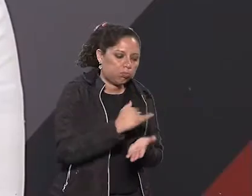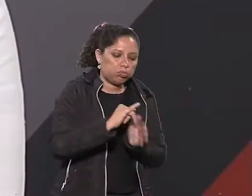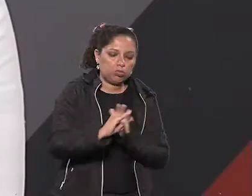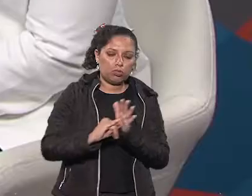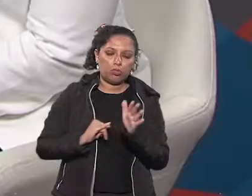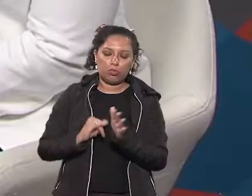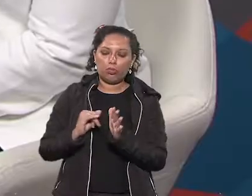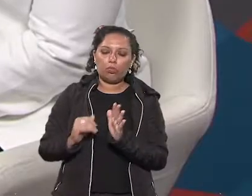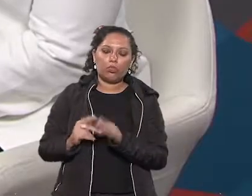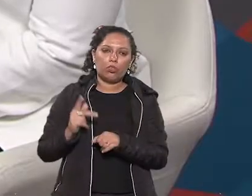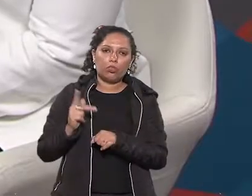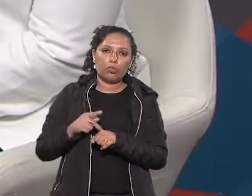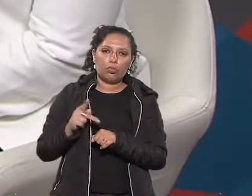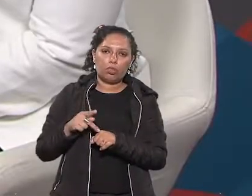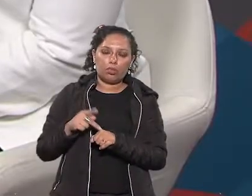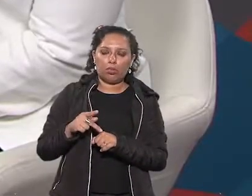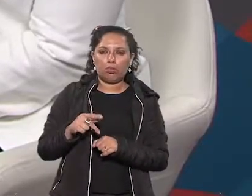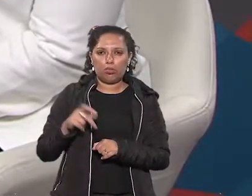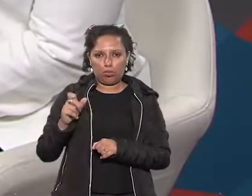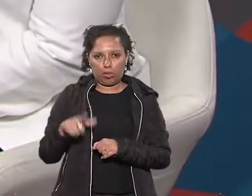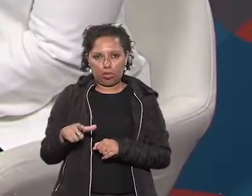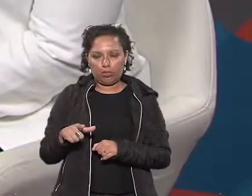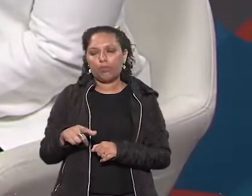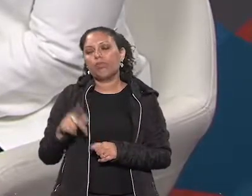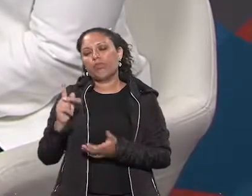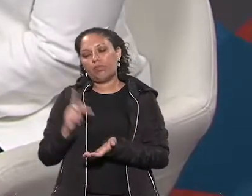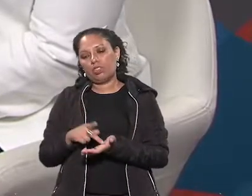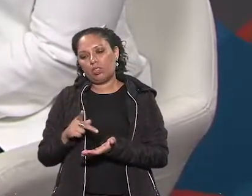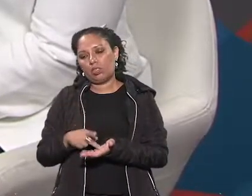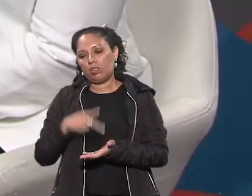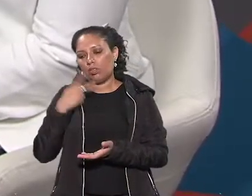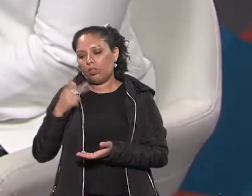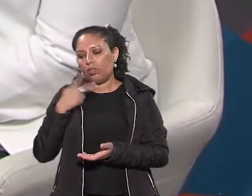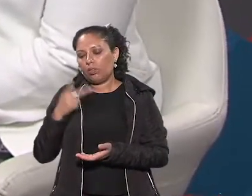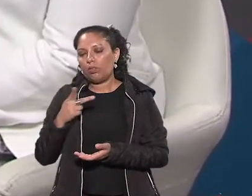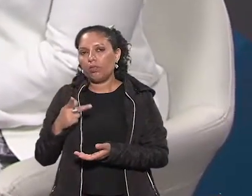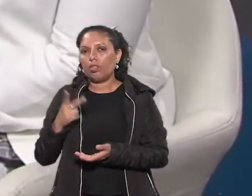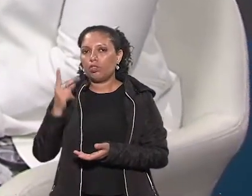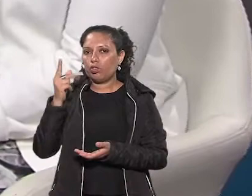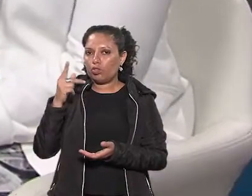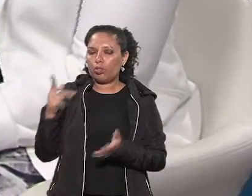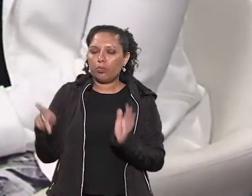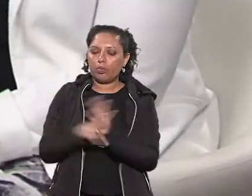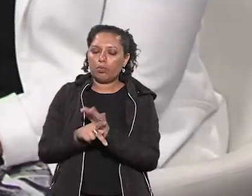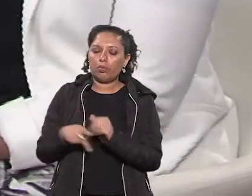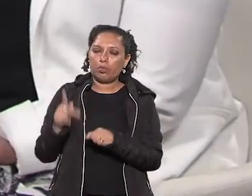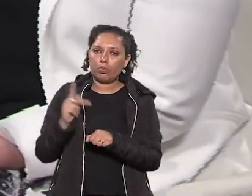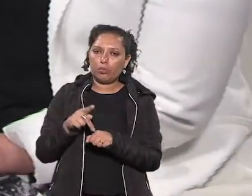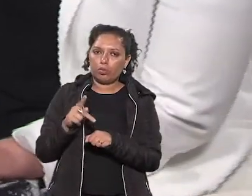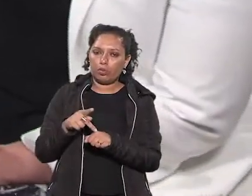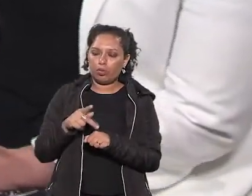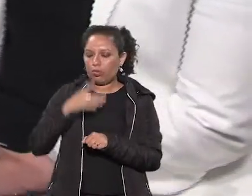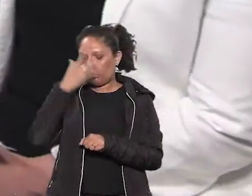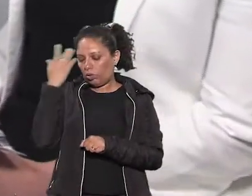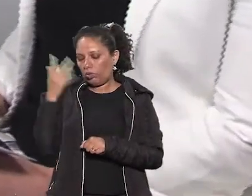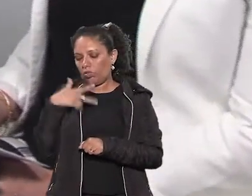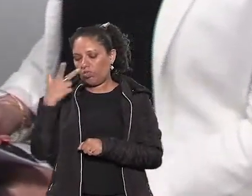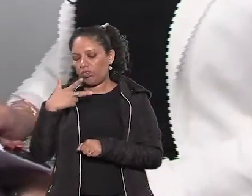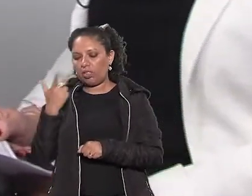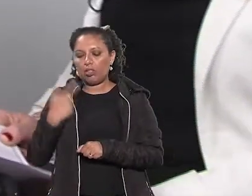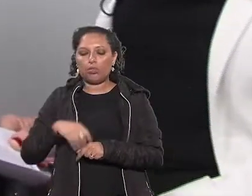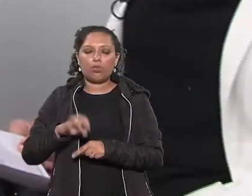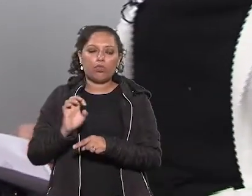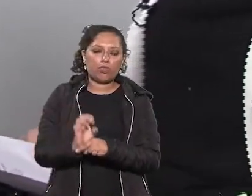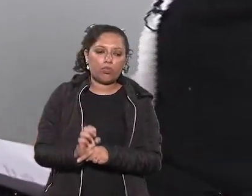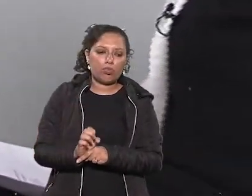né, deputado? É verdade, porque em termos de repasse de royalties de participação especial, apesar das pessoas dizerem